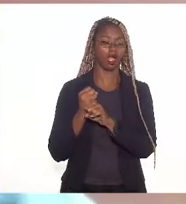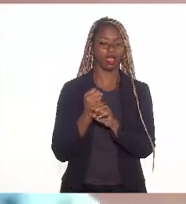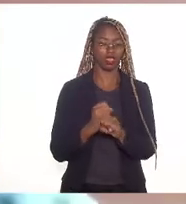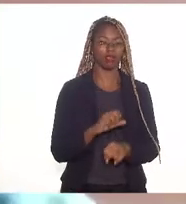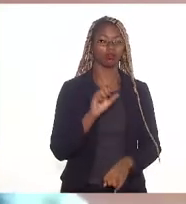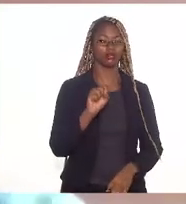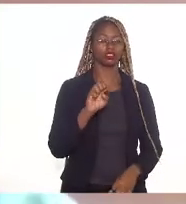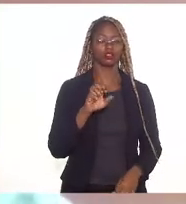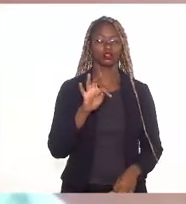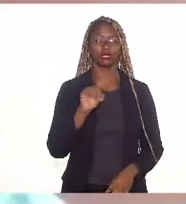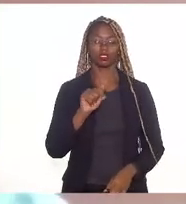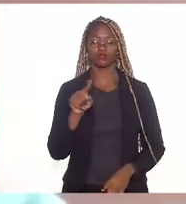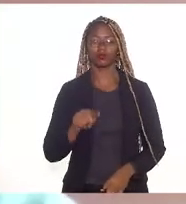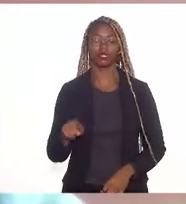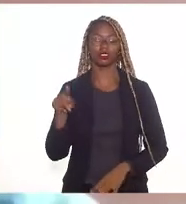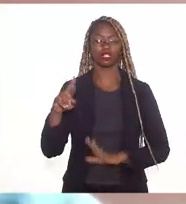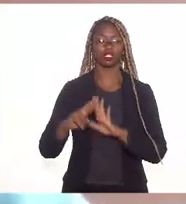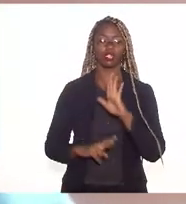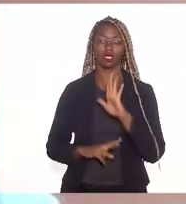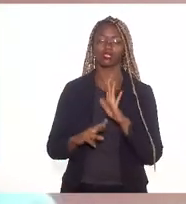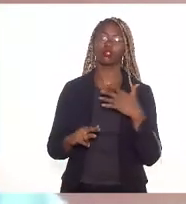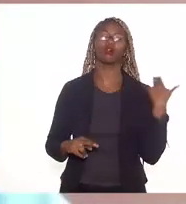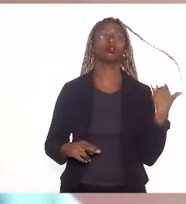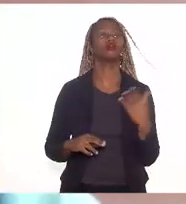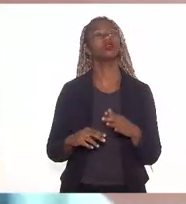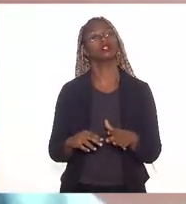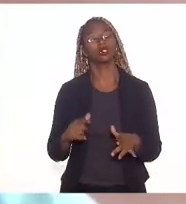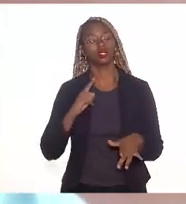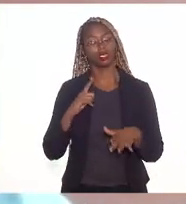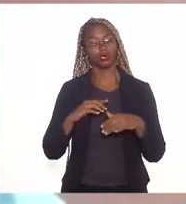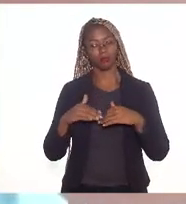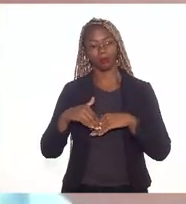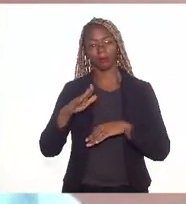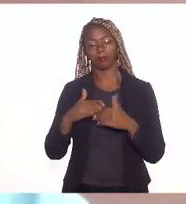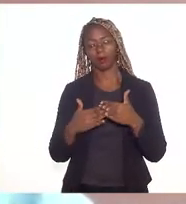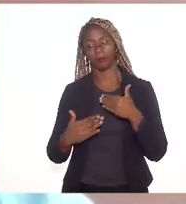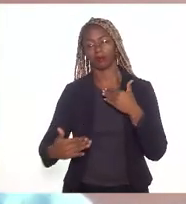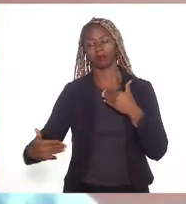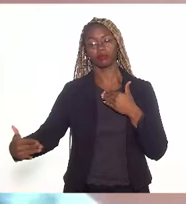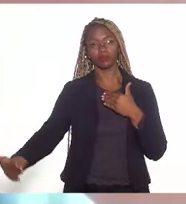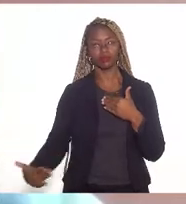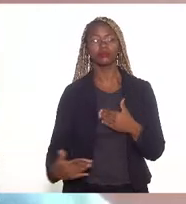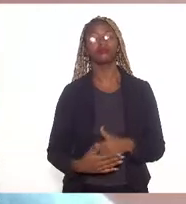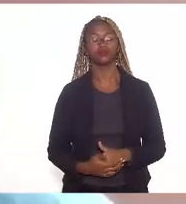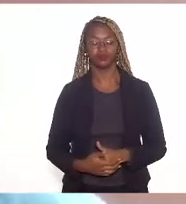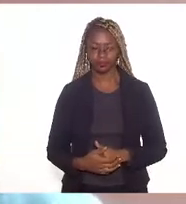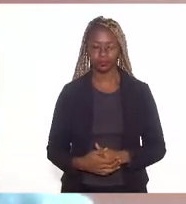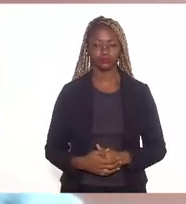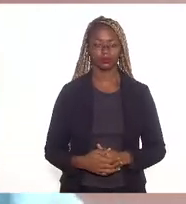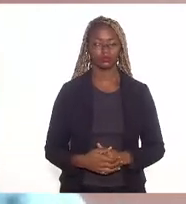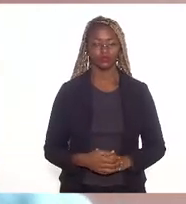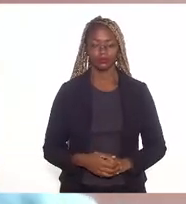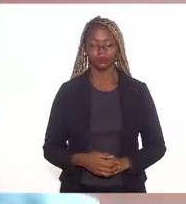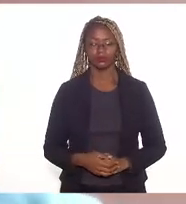enfim, todo ano que esse relatório parte da Cefaz, depois um relatório mais amplo para o Tribunal de Contas e para a Assembleia